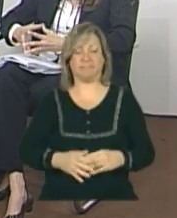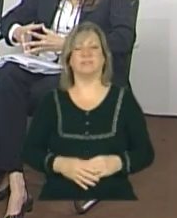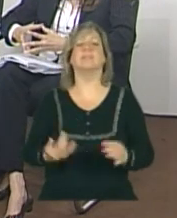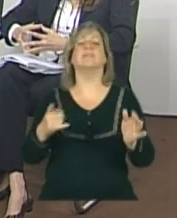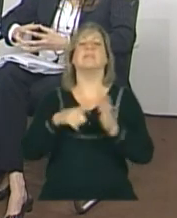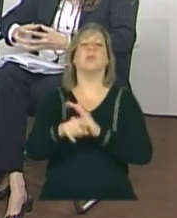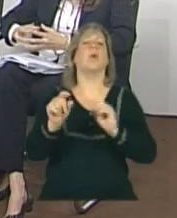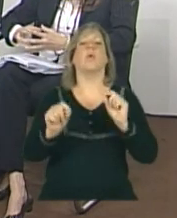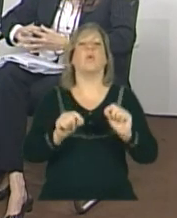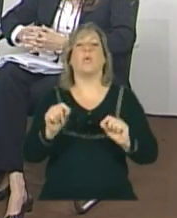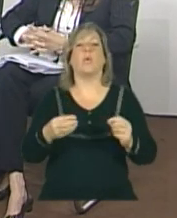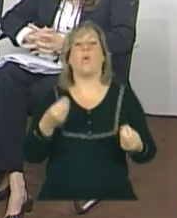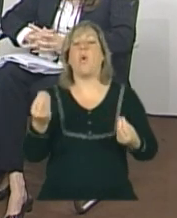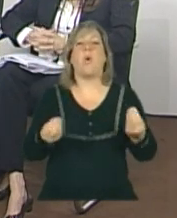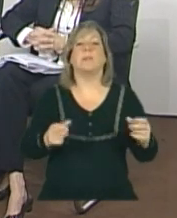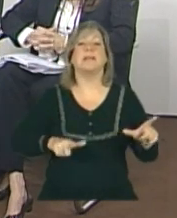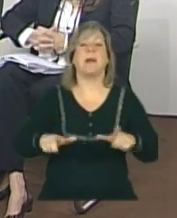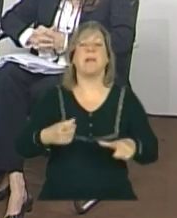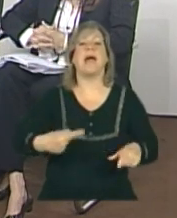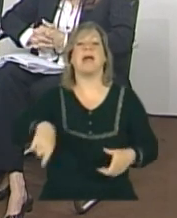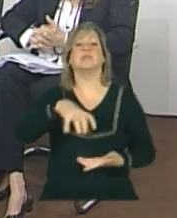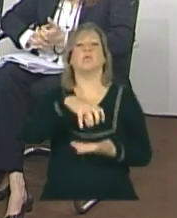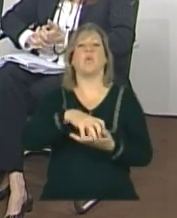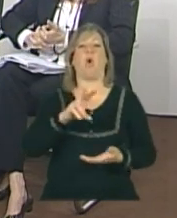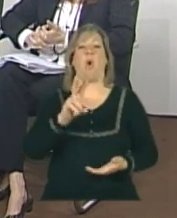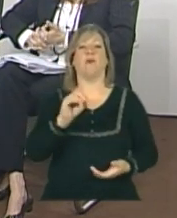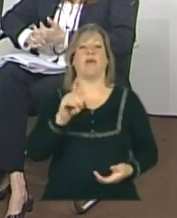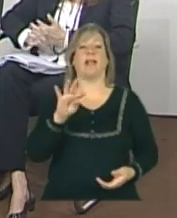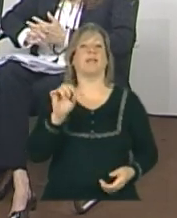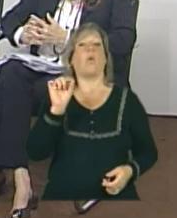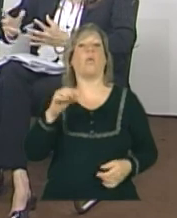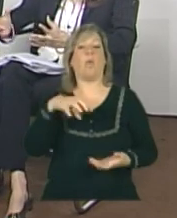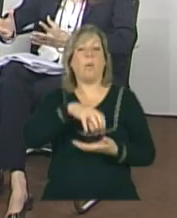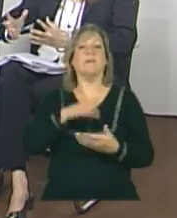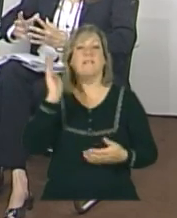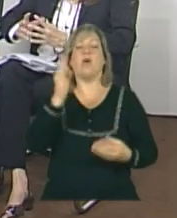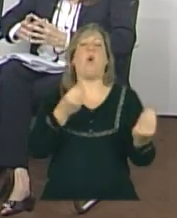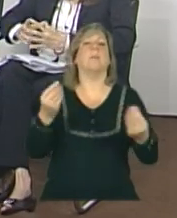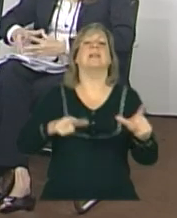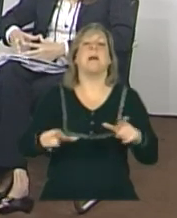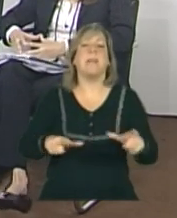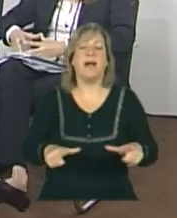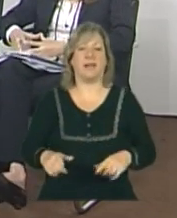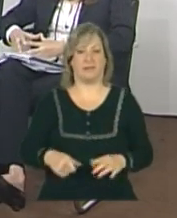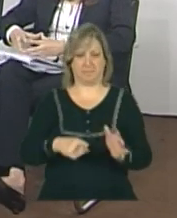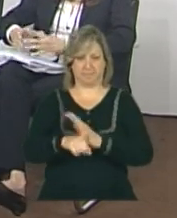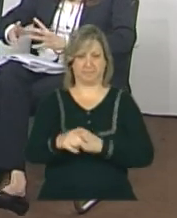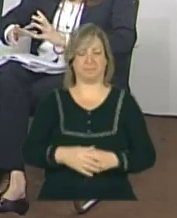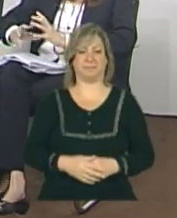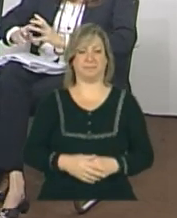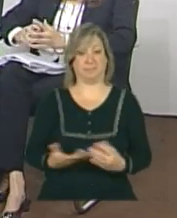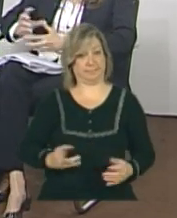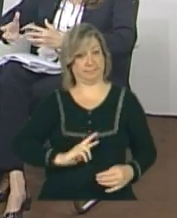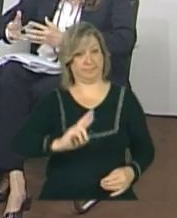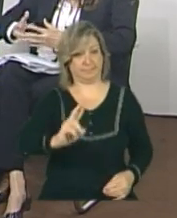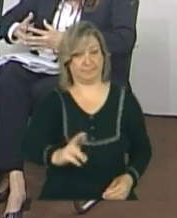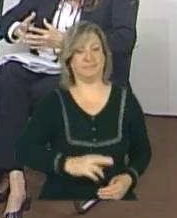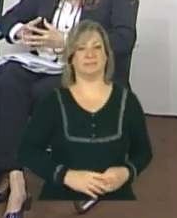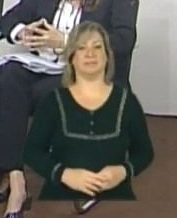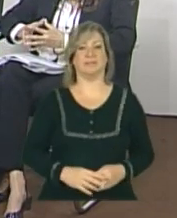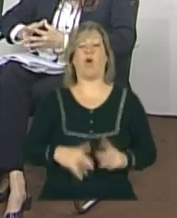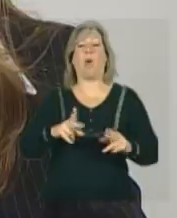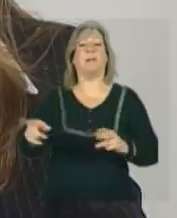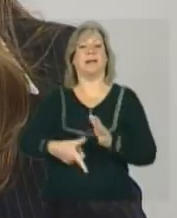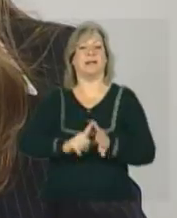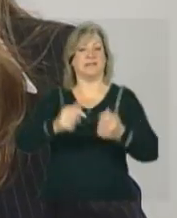são e como atuam essas equipes volantes? Então, Renata, como a ideia já colocou, é uma estratégia que já estava prevista,